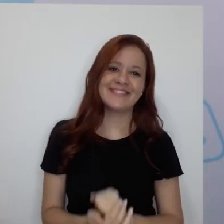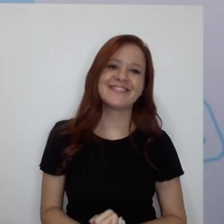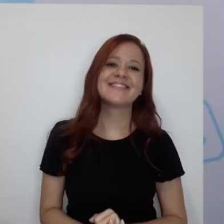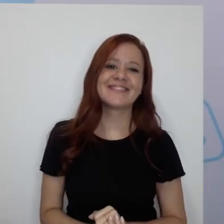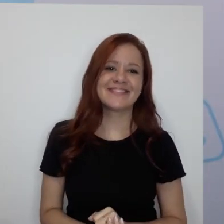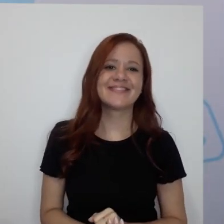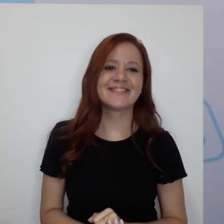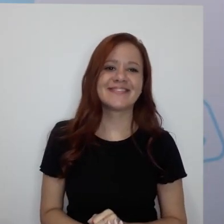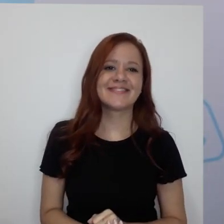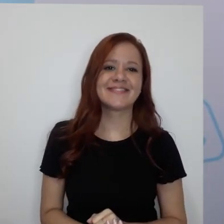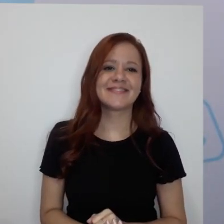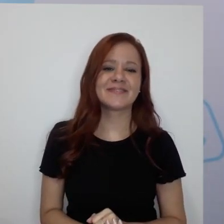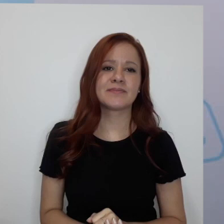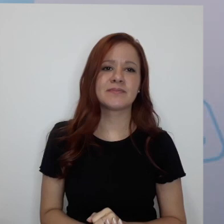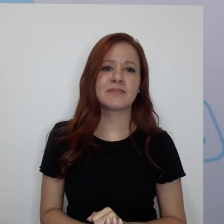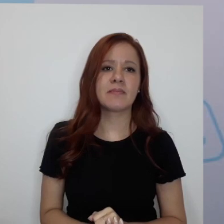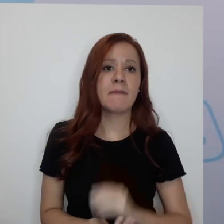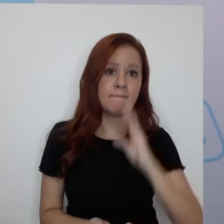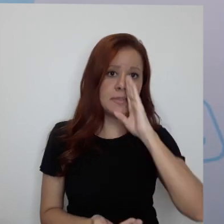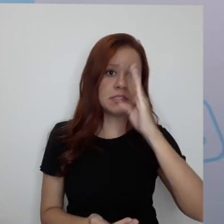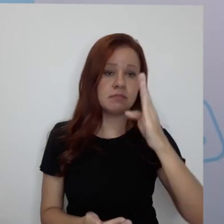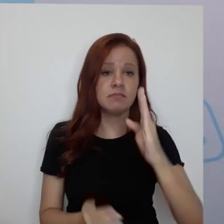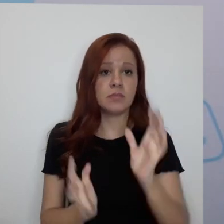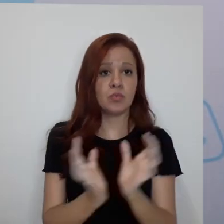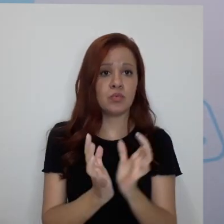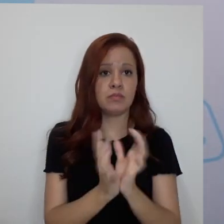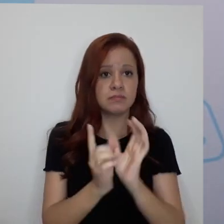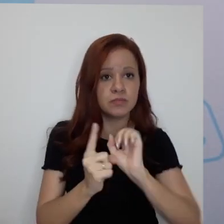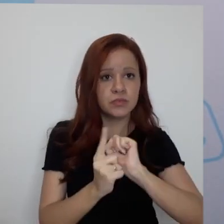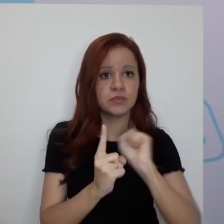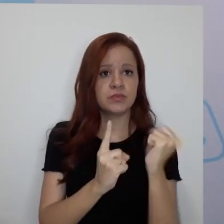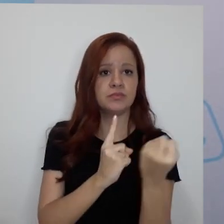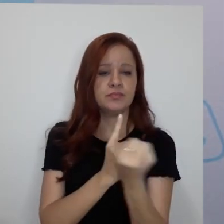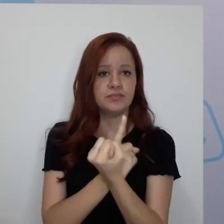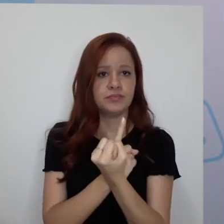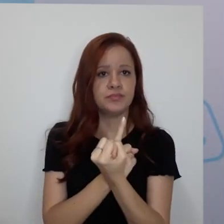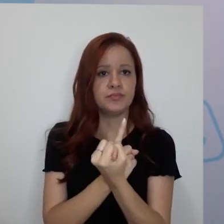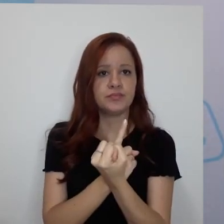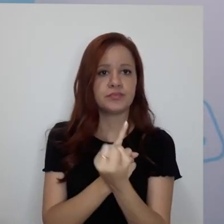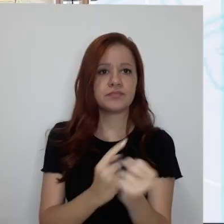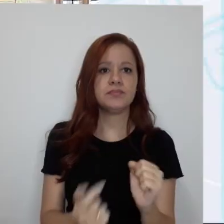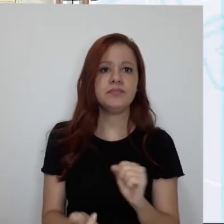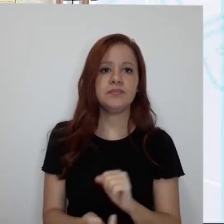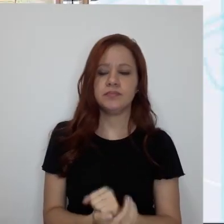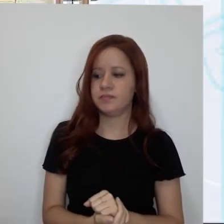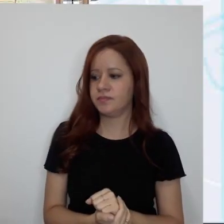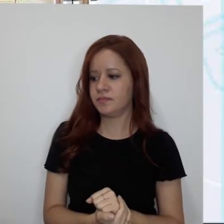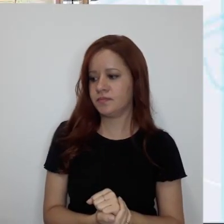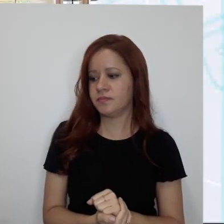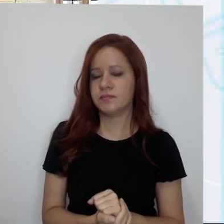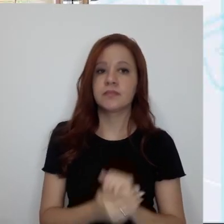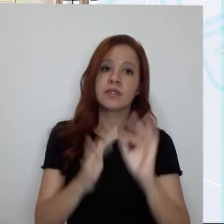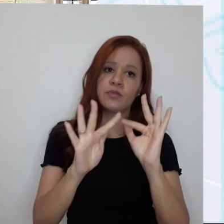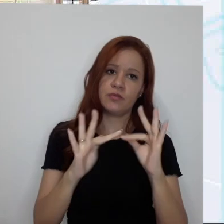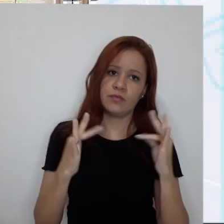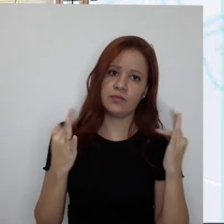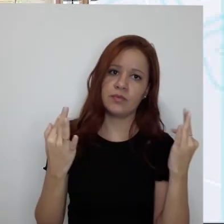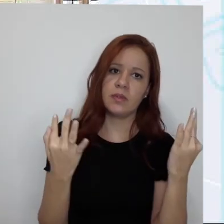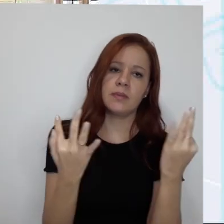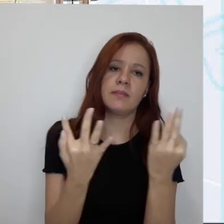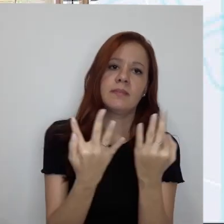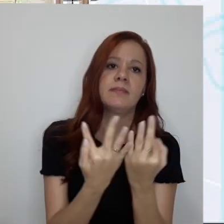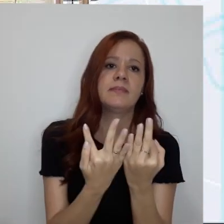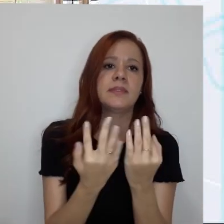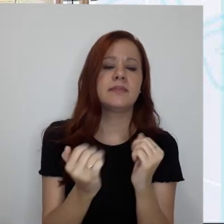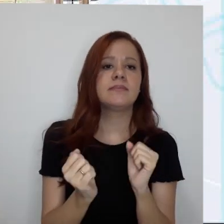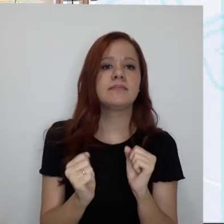Os principais grupos sociais, vamos ver. A gente tem aqui as famílias,